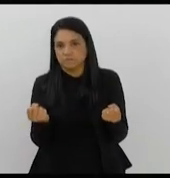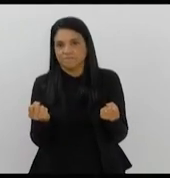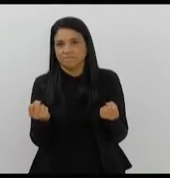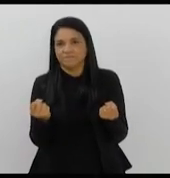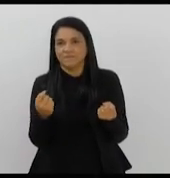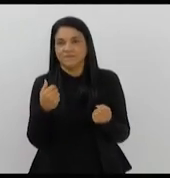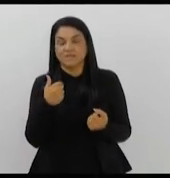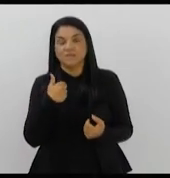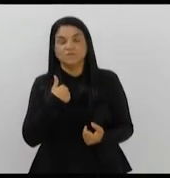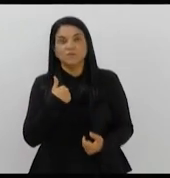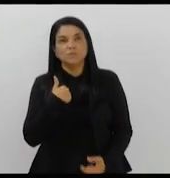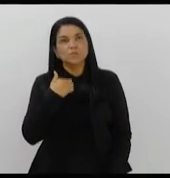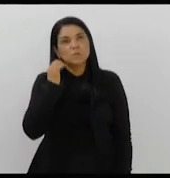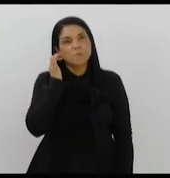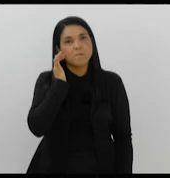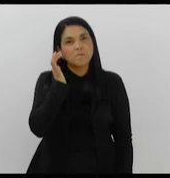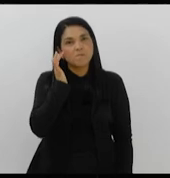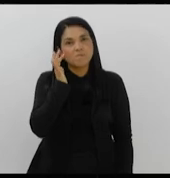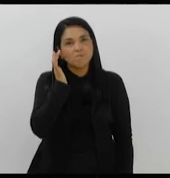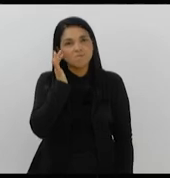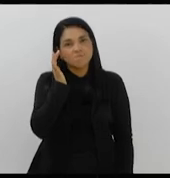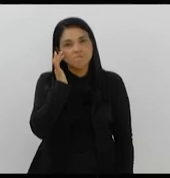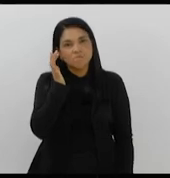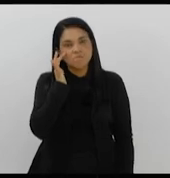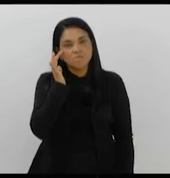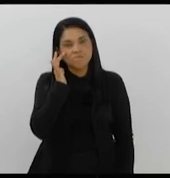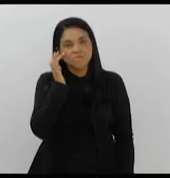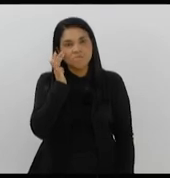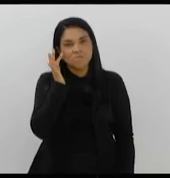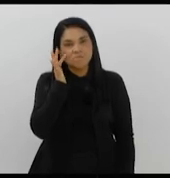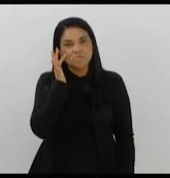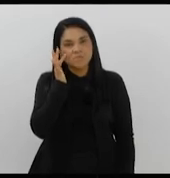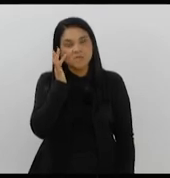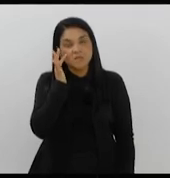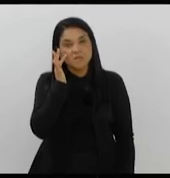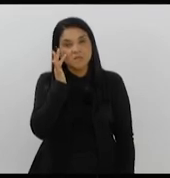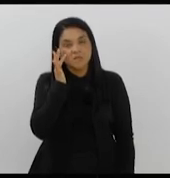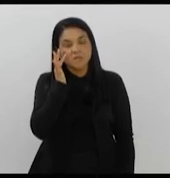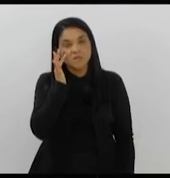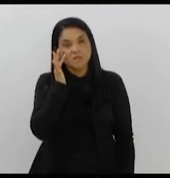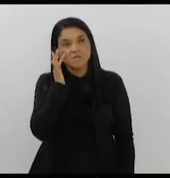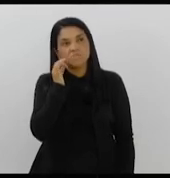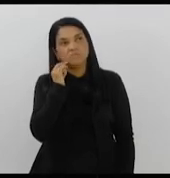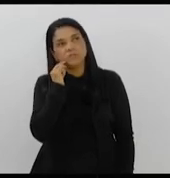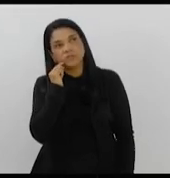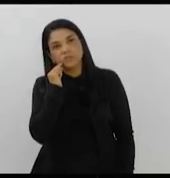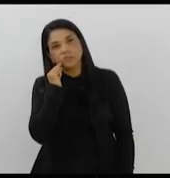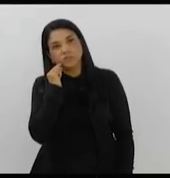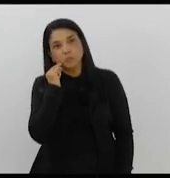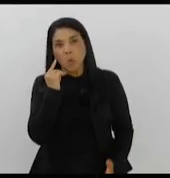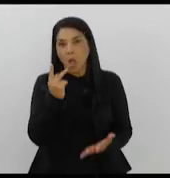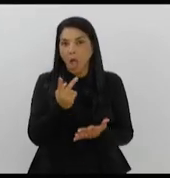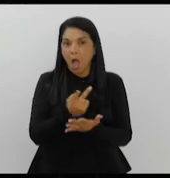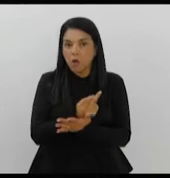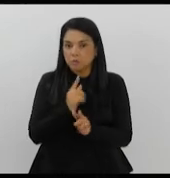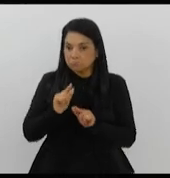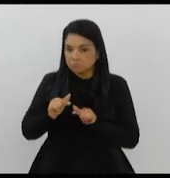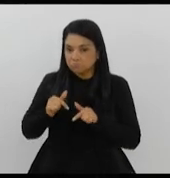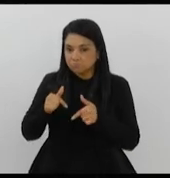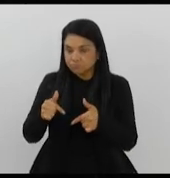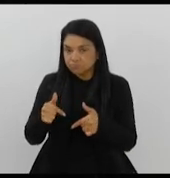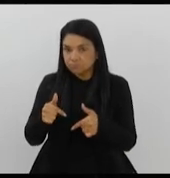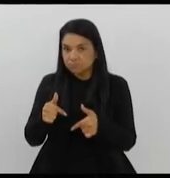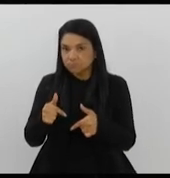Chego até a imaginar que, se isso não vier a ocorrer, pode até o